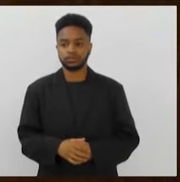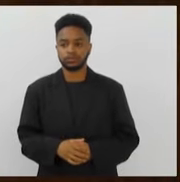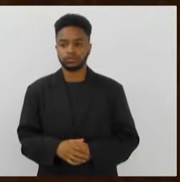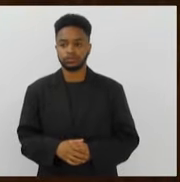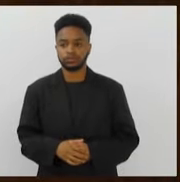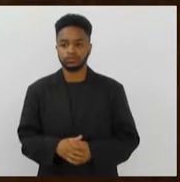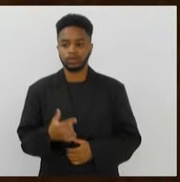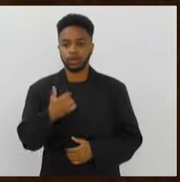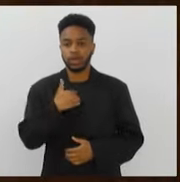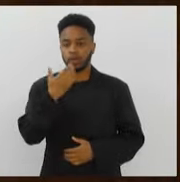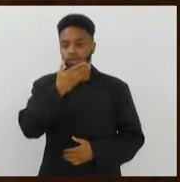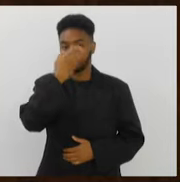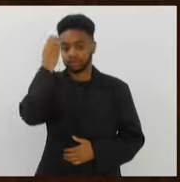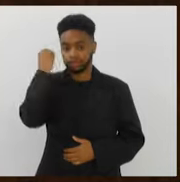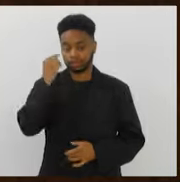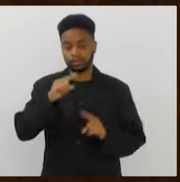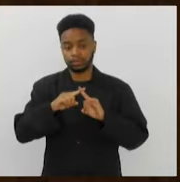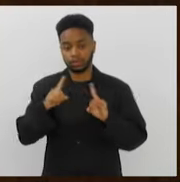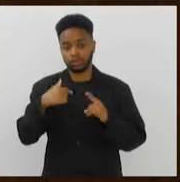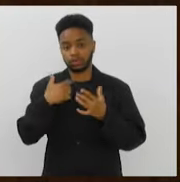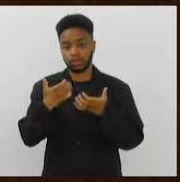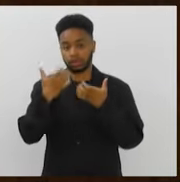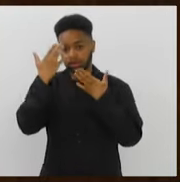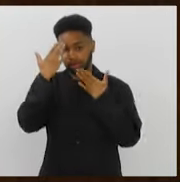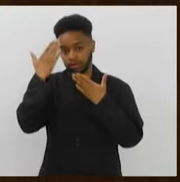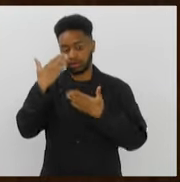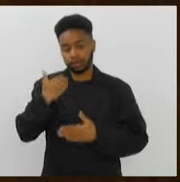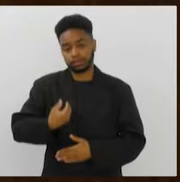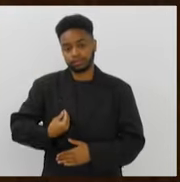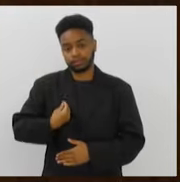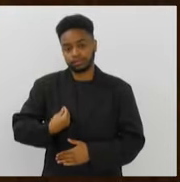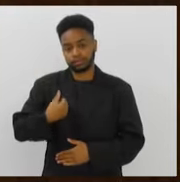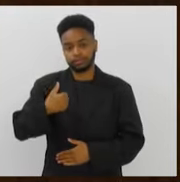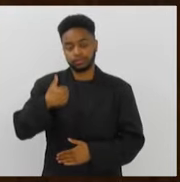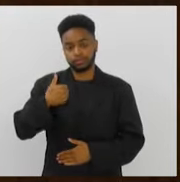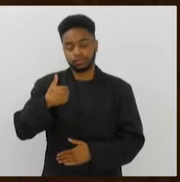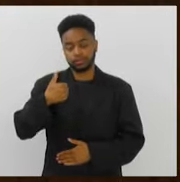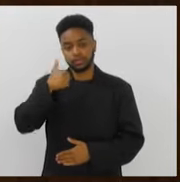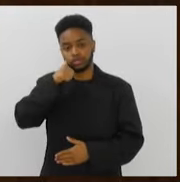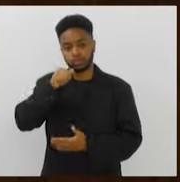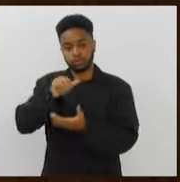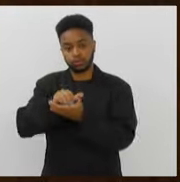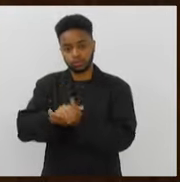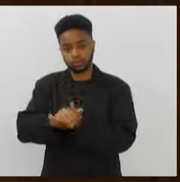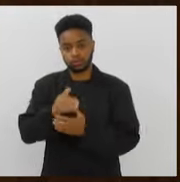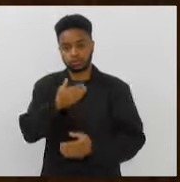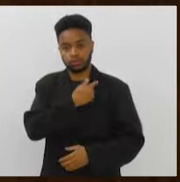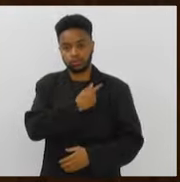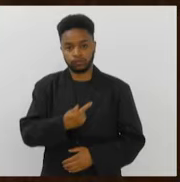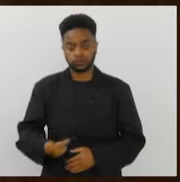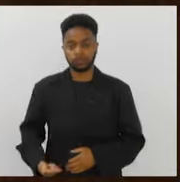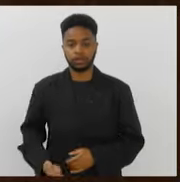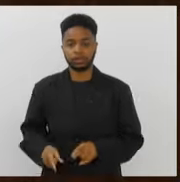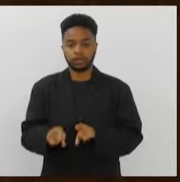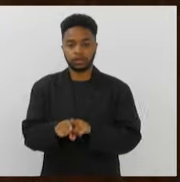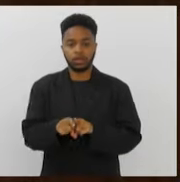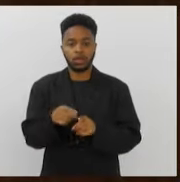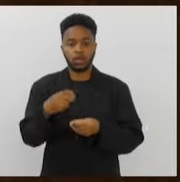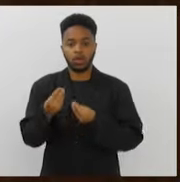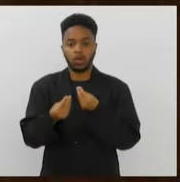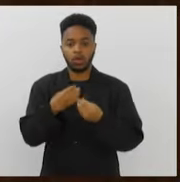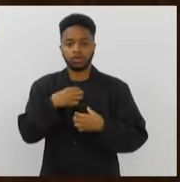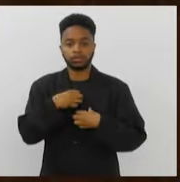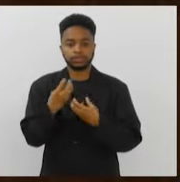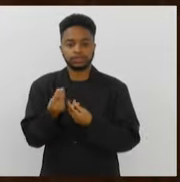eu esqueci, mas agradecer a presença da primeira-dama do Estado e também a sensibilidade do nosso